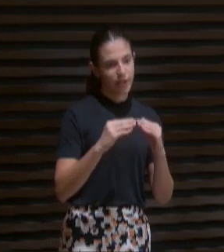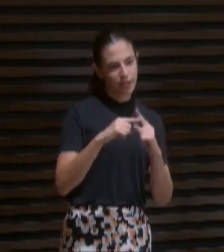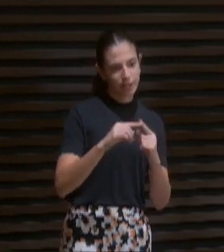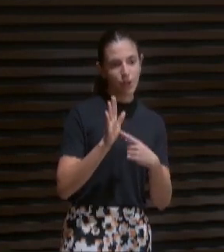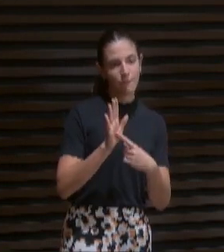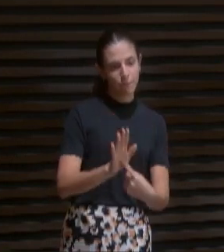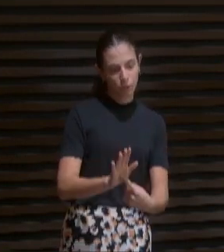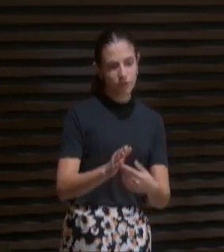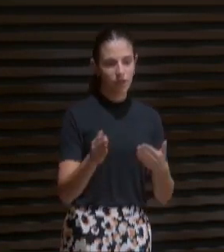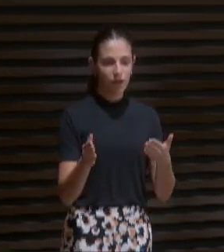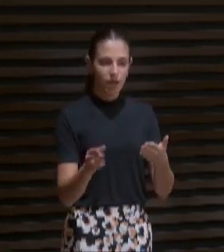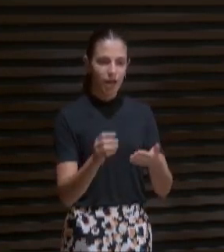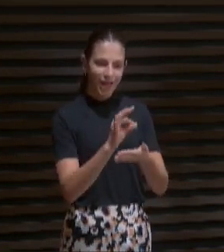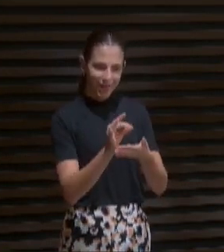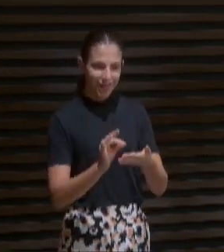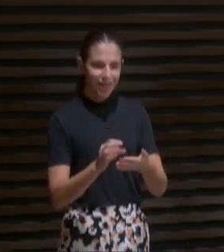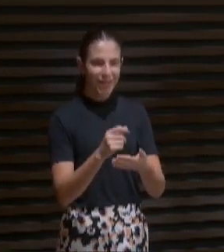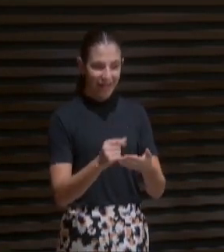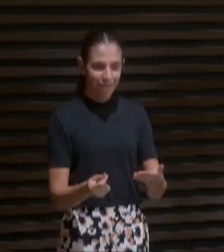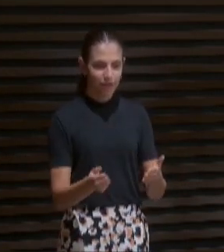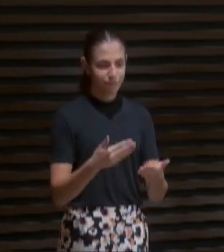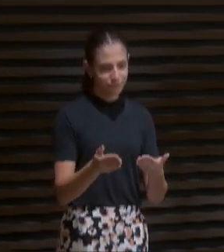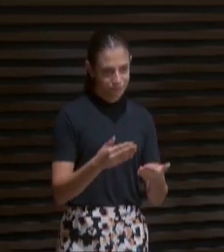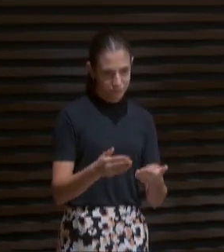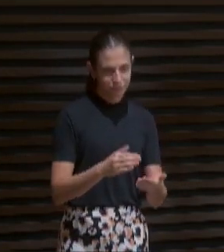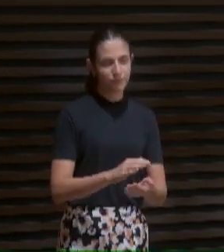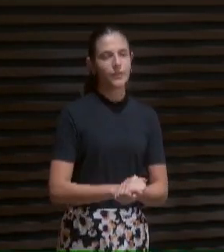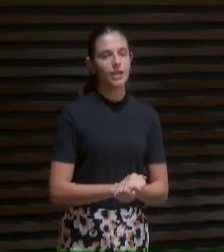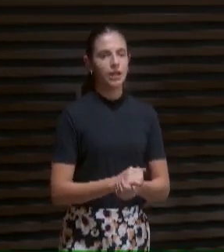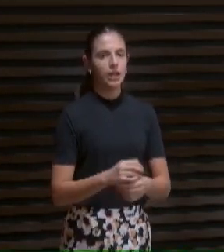de 6 anos de idade, trazida por uma escola